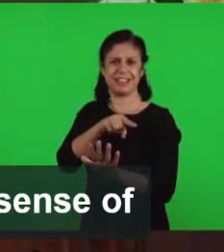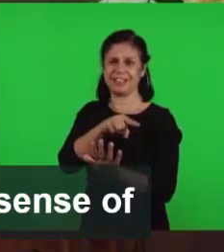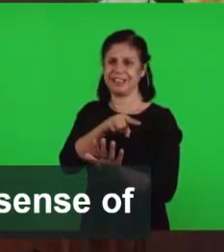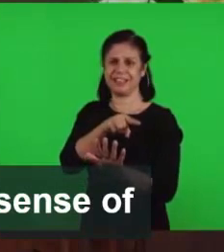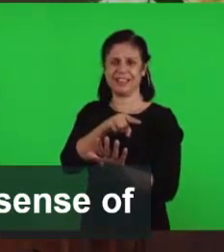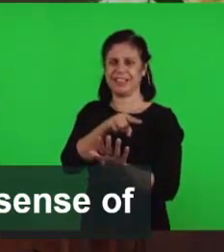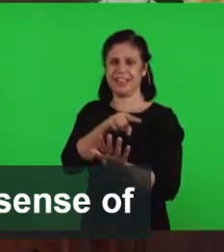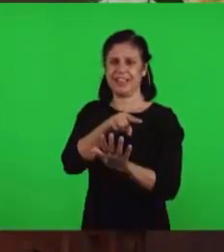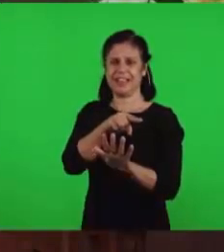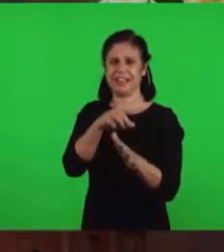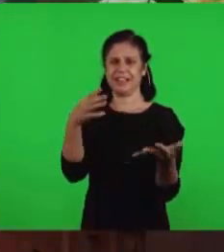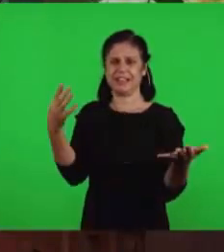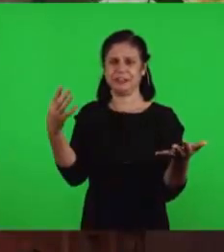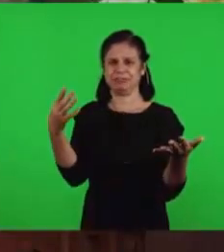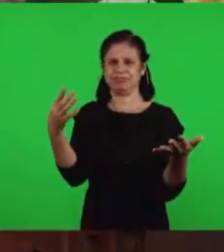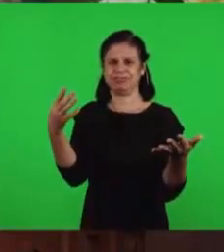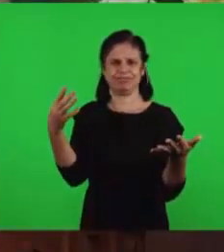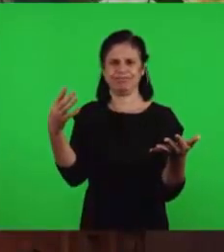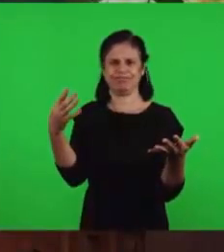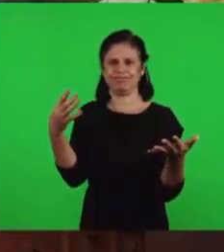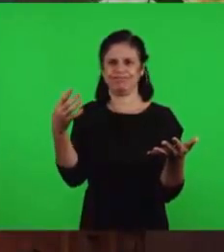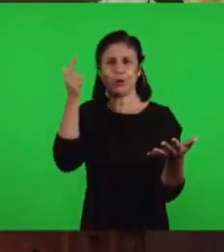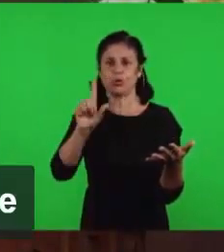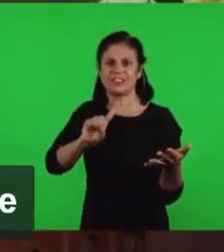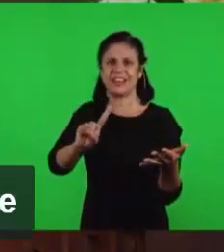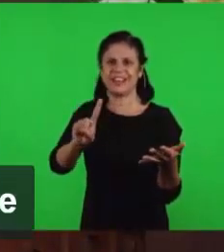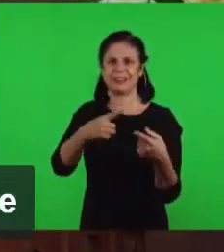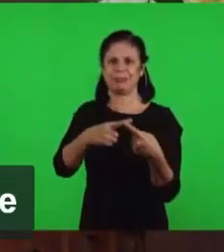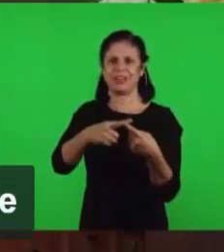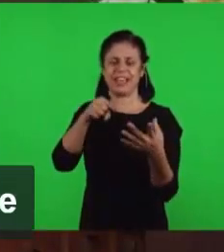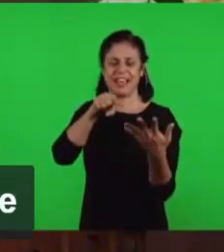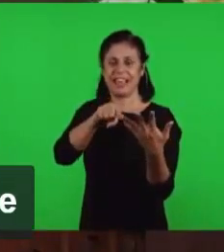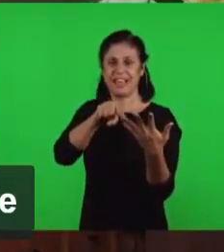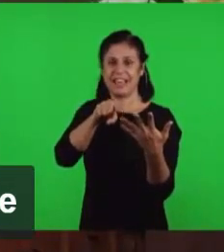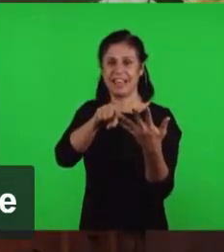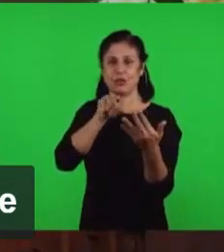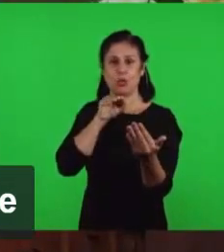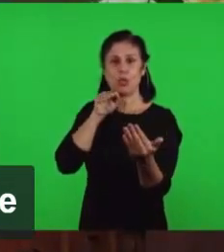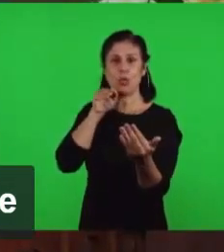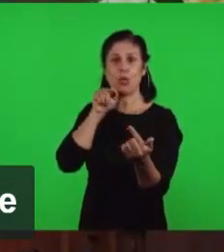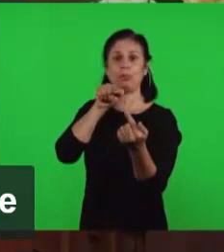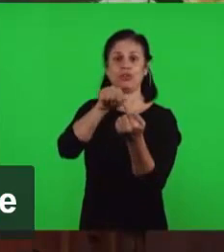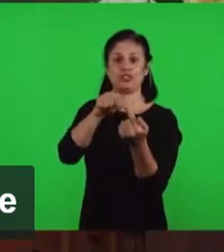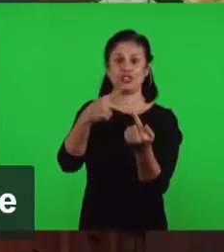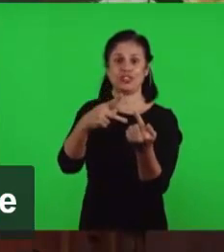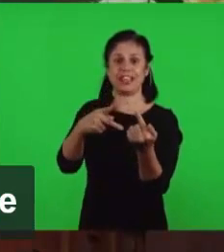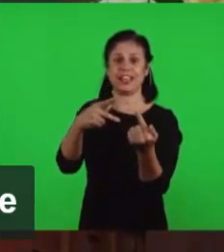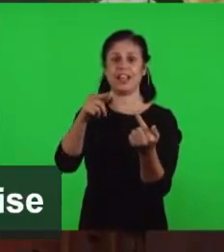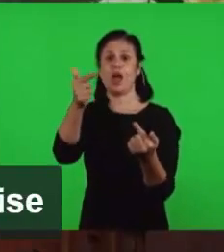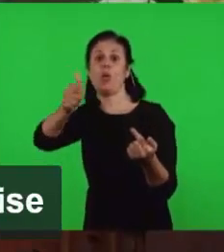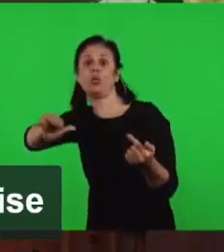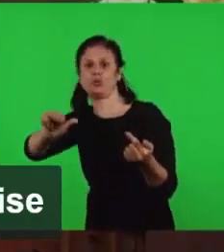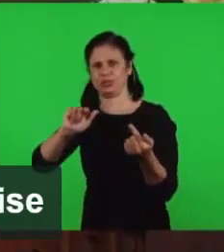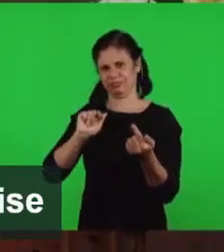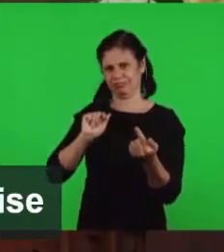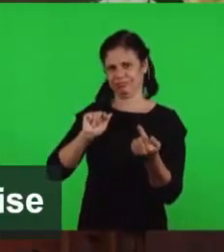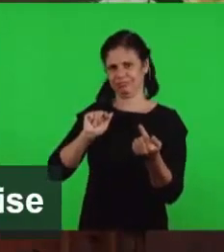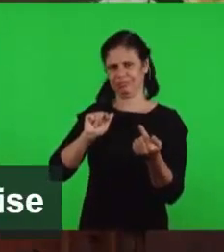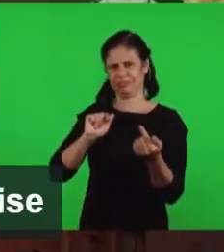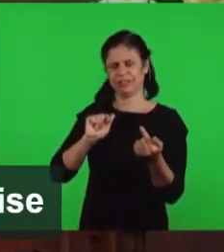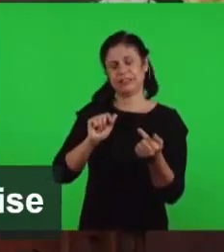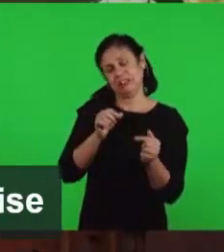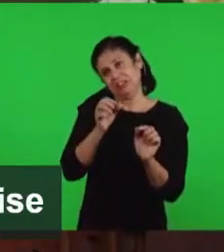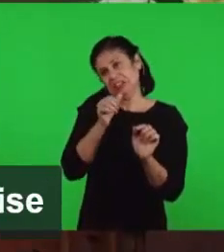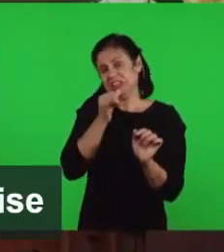pode imaginar no sentido de uma dificuldade que a igreja está tendo de algum assunto que isso aí até Pode doutrinar Ele Pode doutrinar sobre